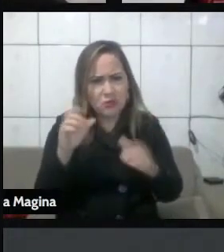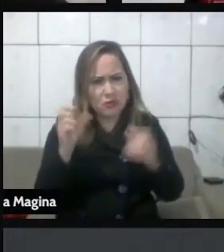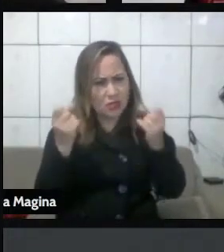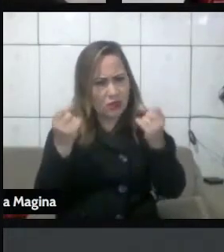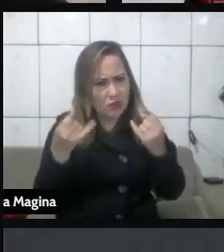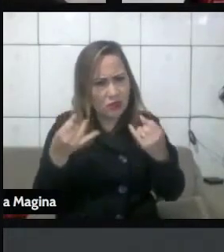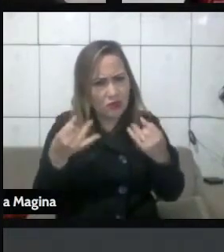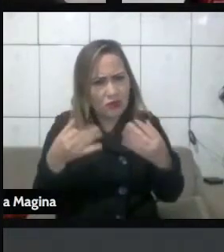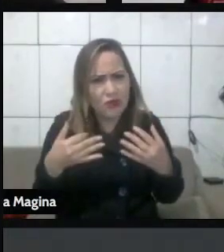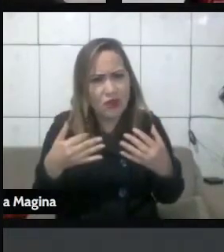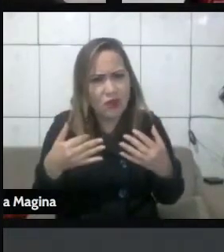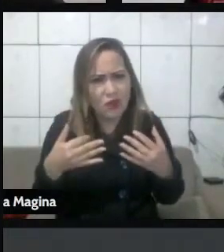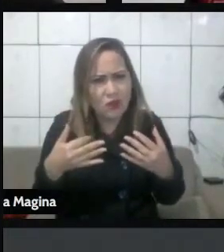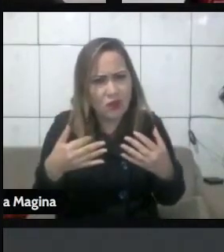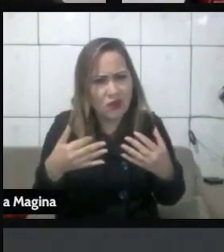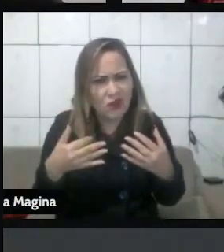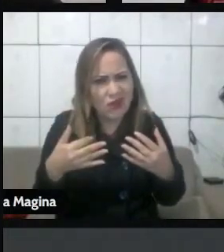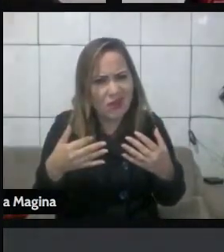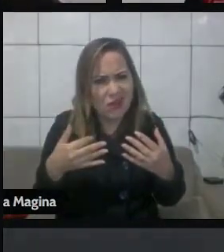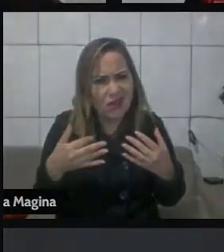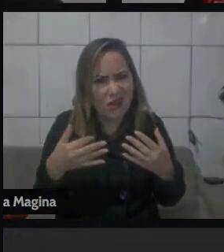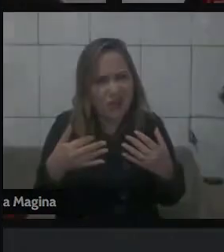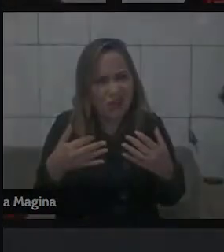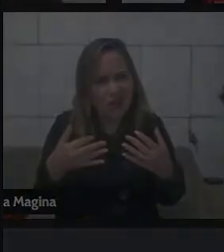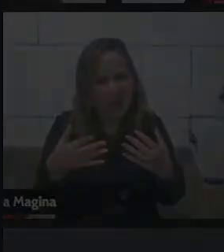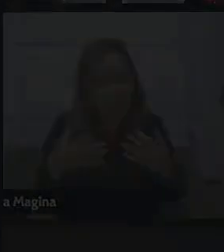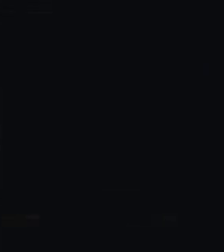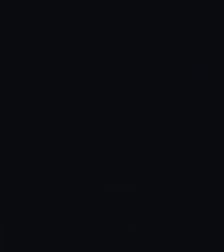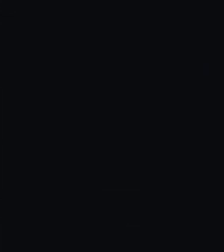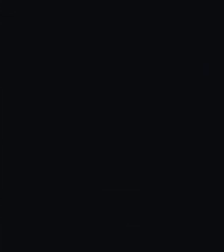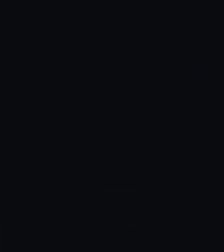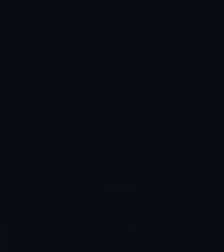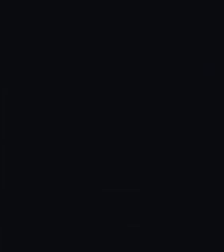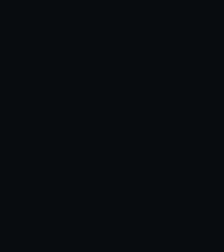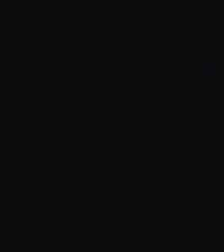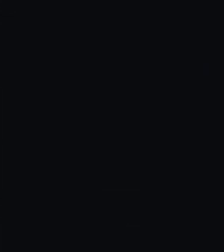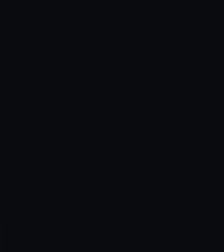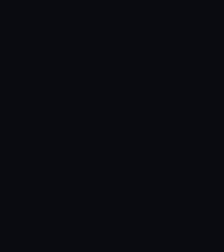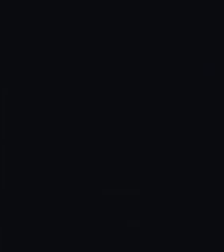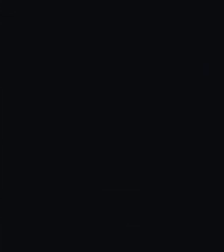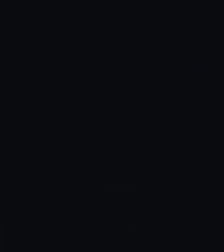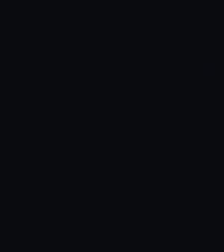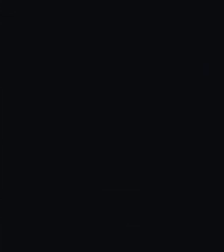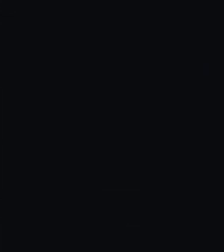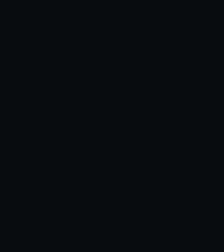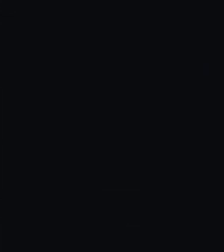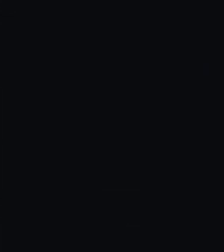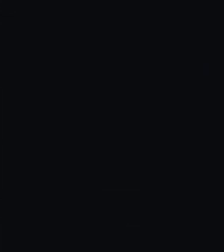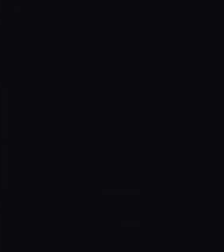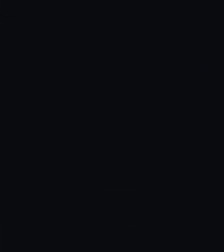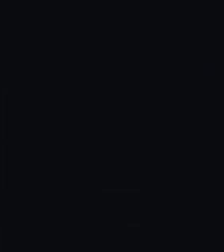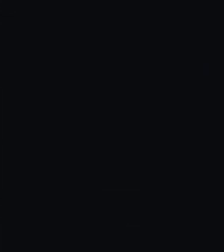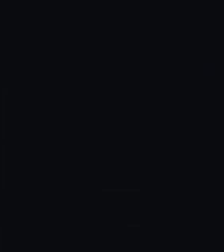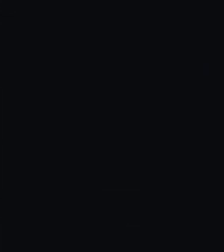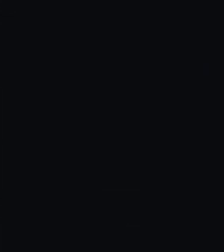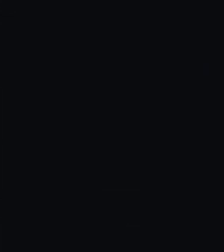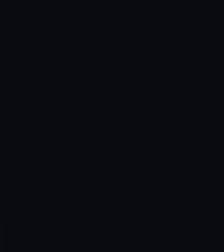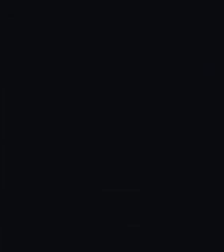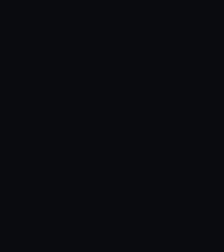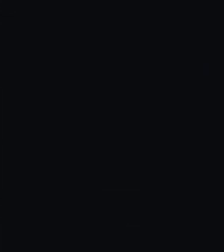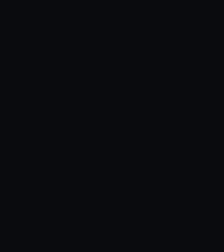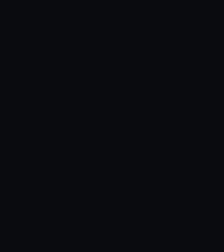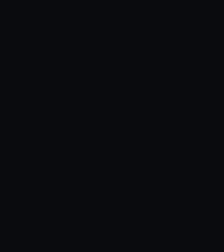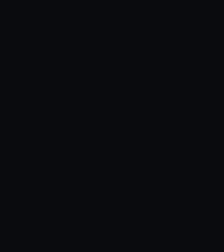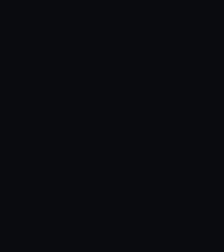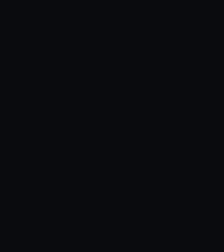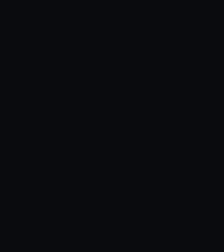ele diz que não, né? Ele vai dizer que Davi, Esther, Ruth, Jesus, Paulo e João não eram homossexuais e que